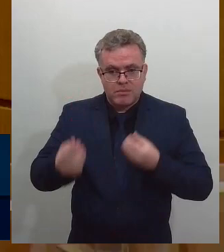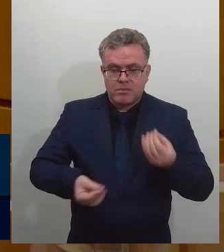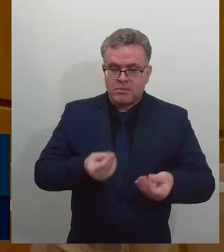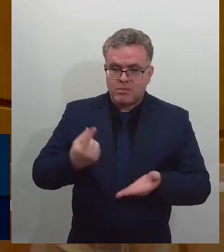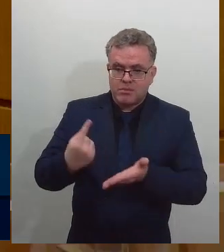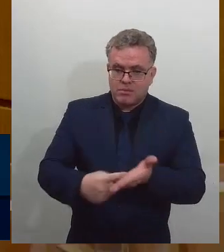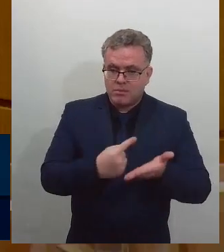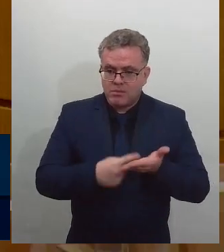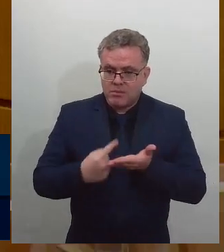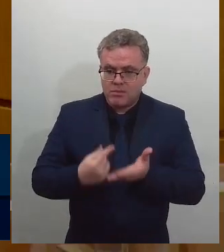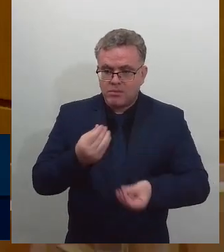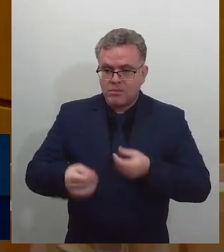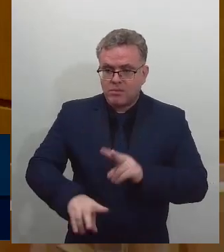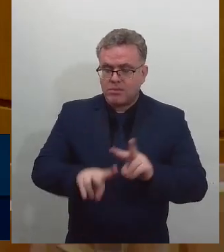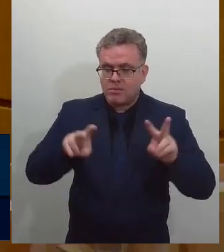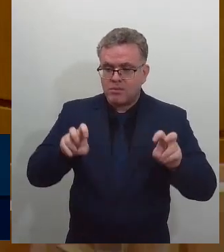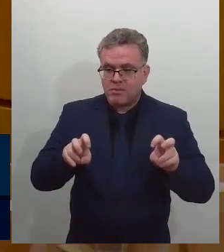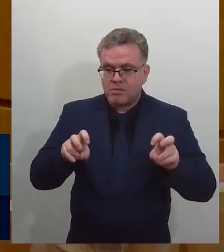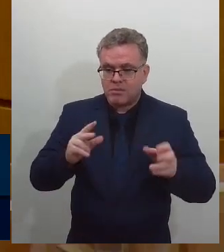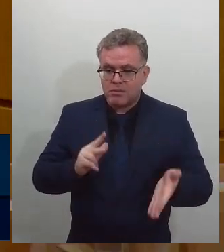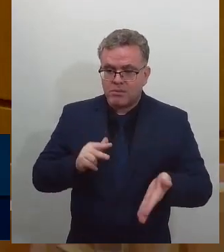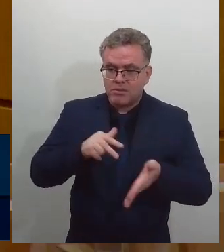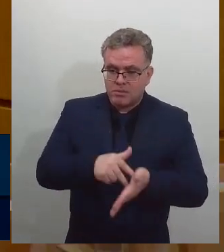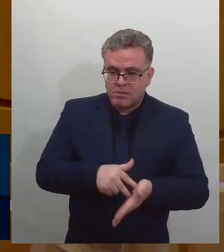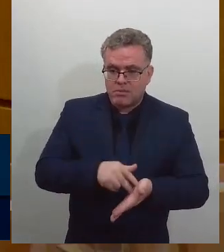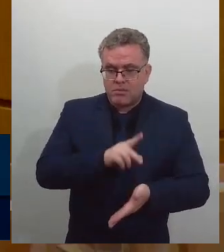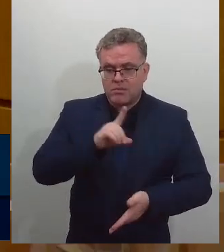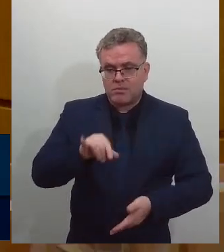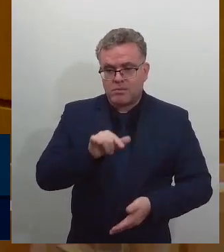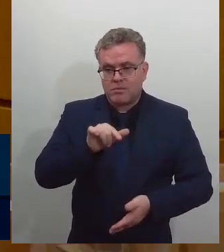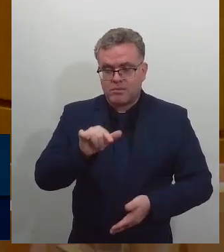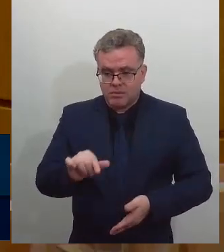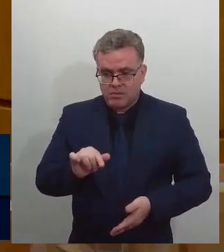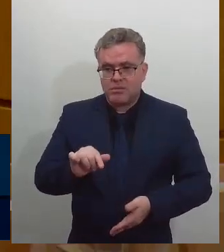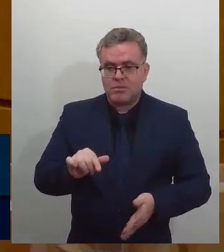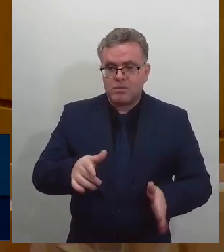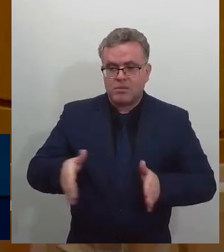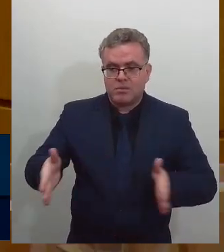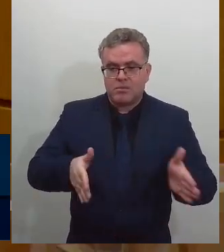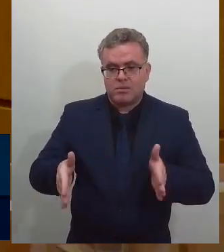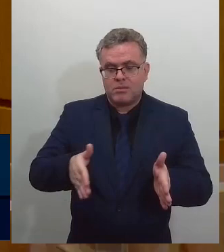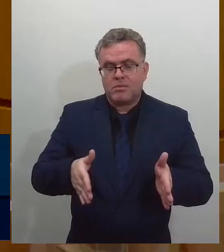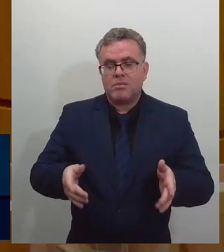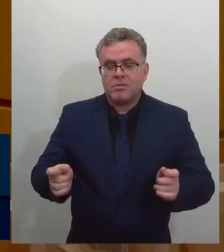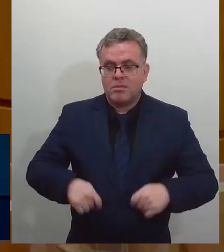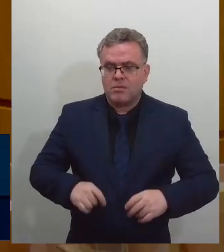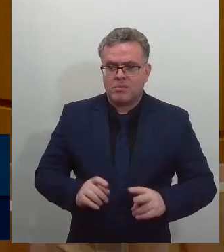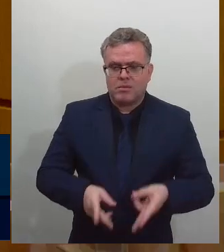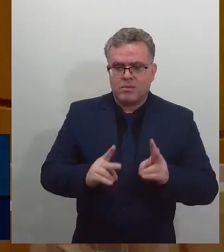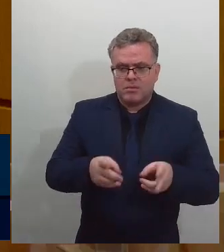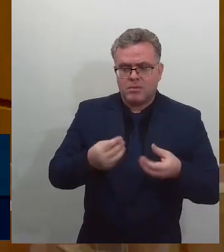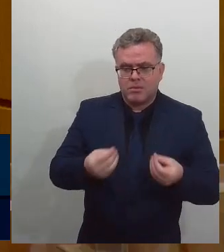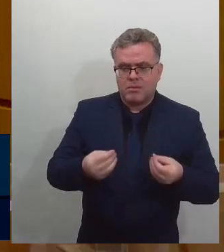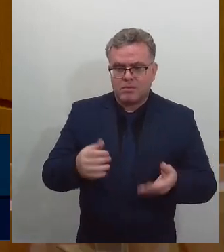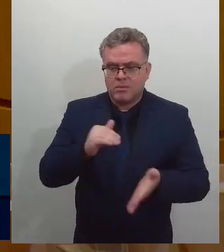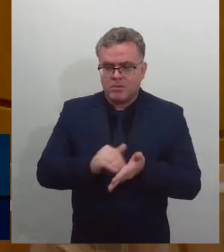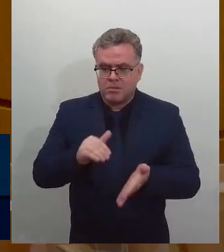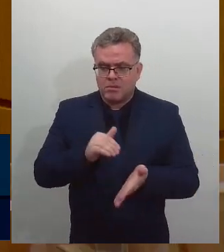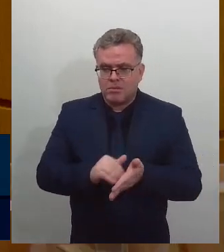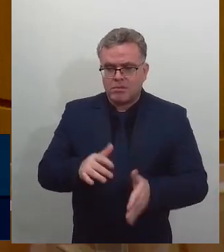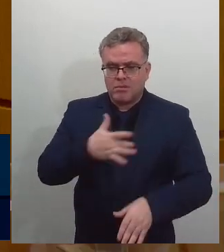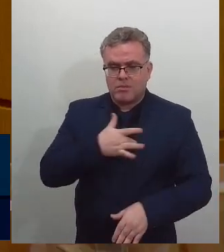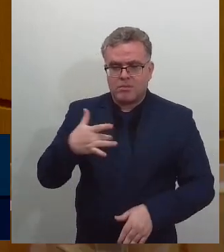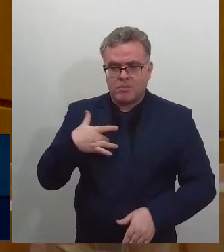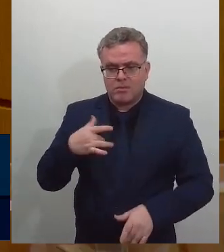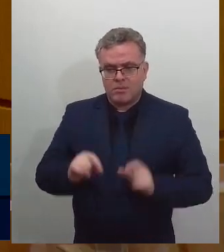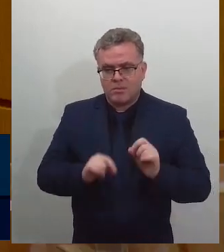plenário. No último dia 7, durante o dia D da multivacinação, a Secretaria de Estado de Saúde